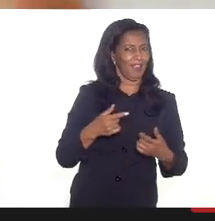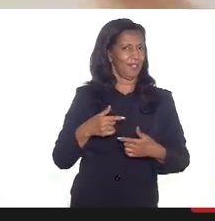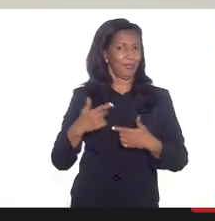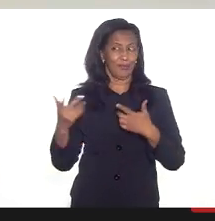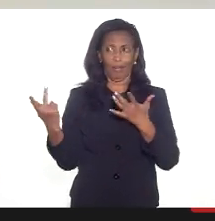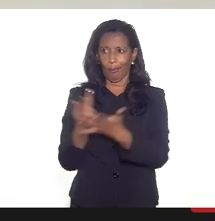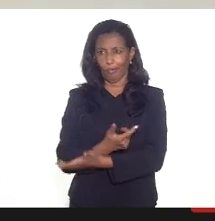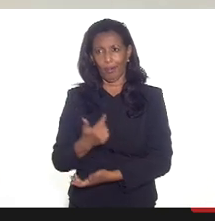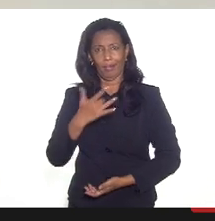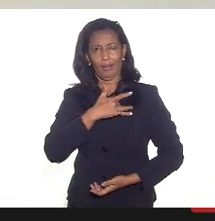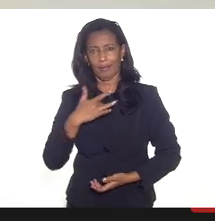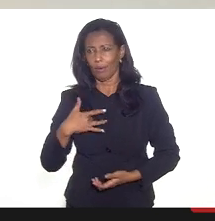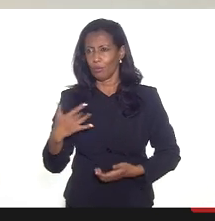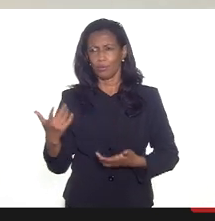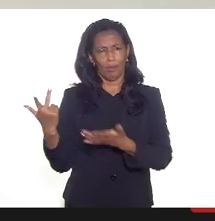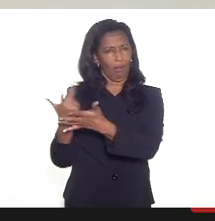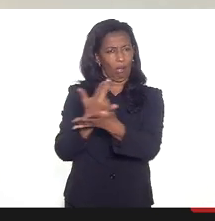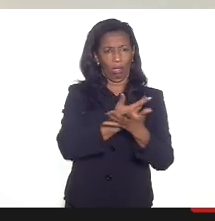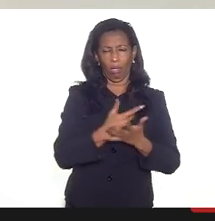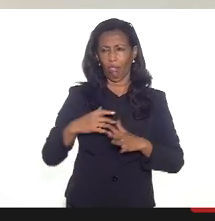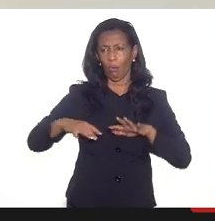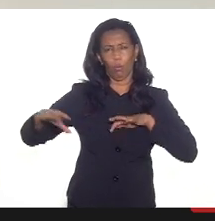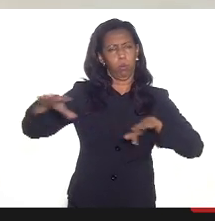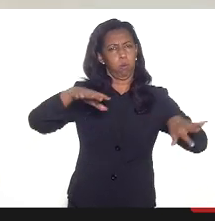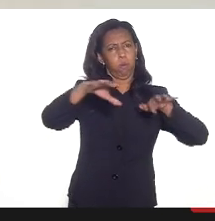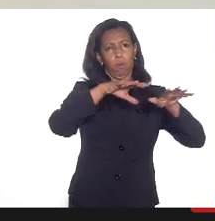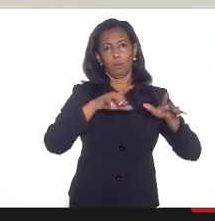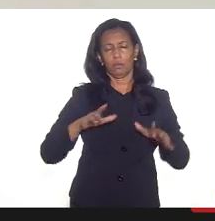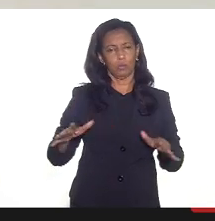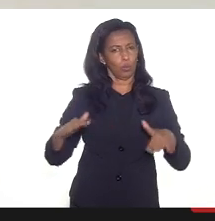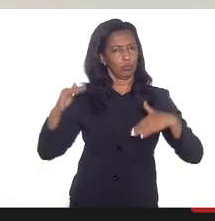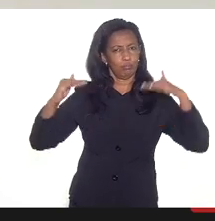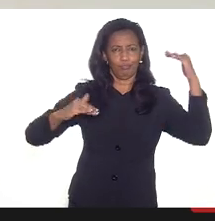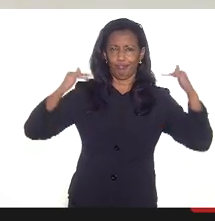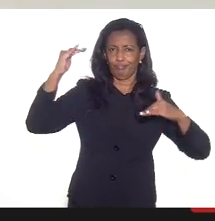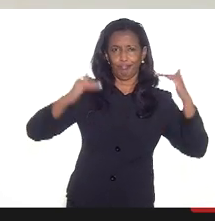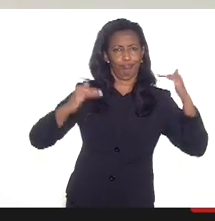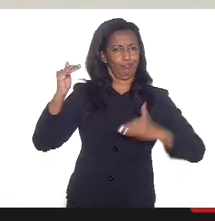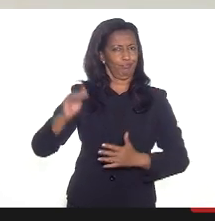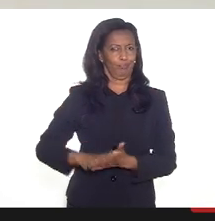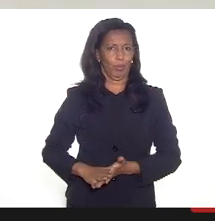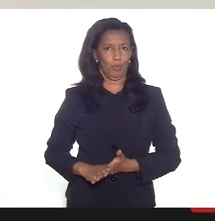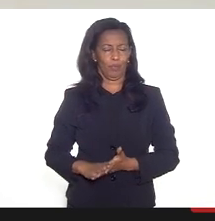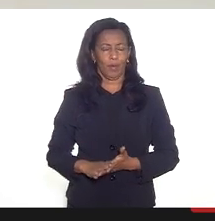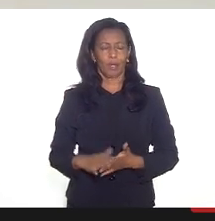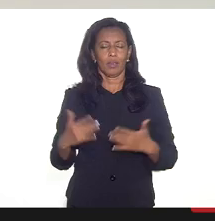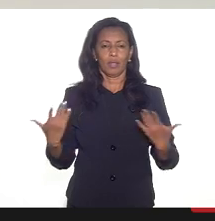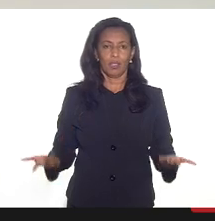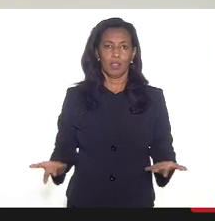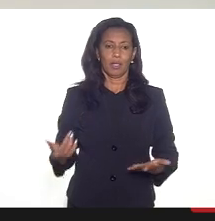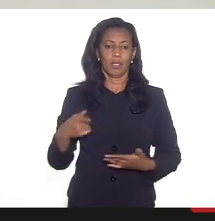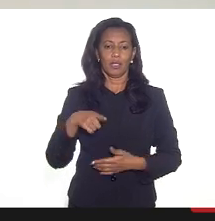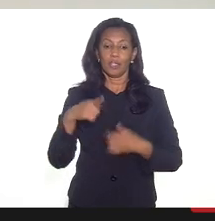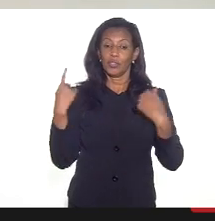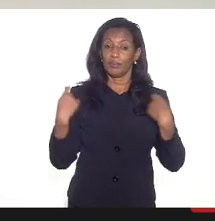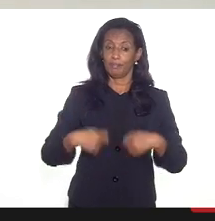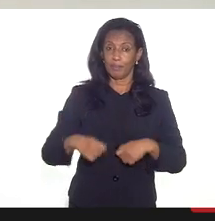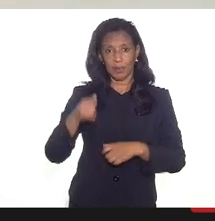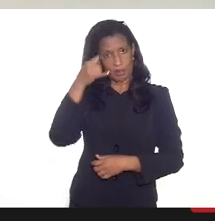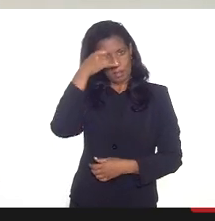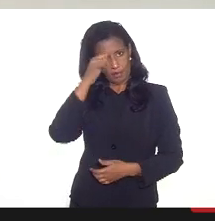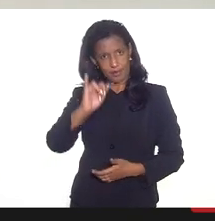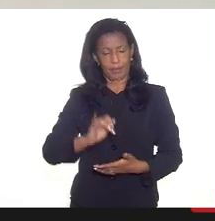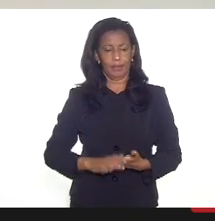isso acontece na saúde, isso acontece em todos os níveis, né? Em todas as portas de entrada. E é isso que a gente precisa